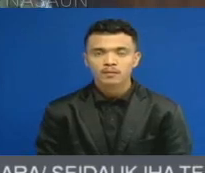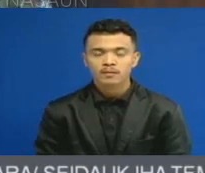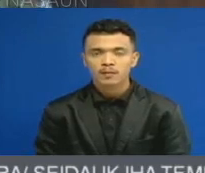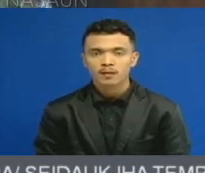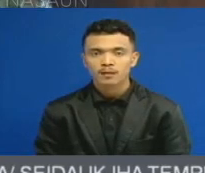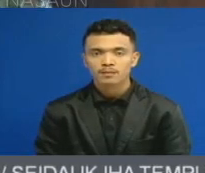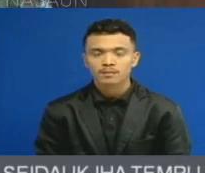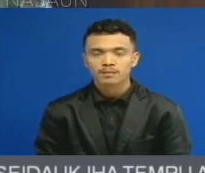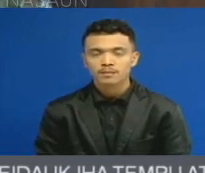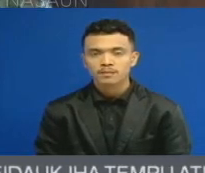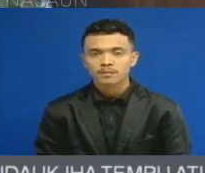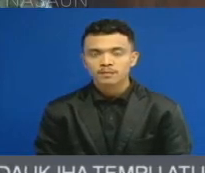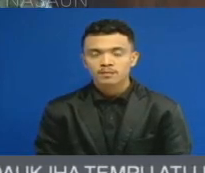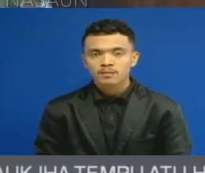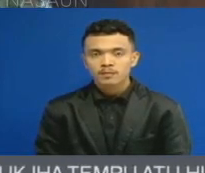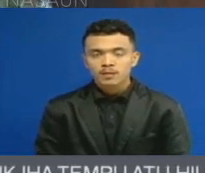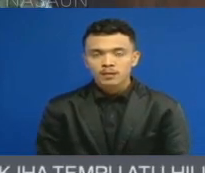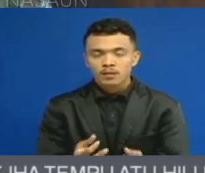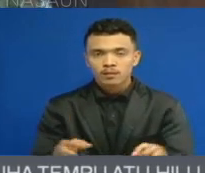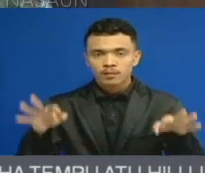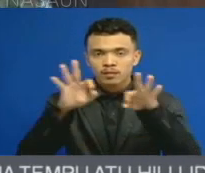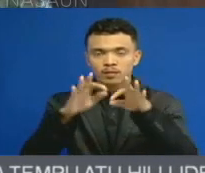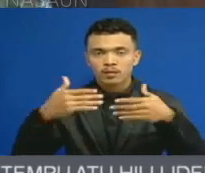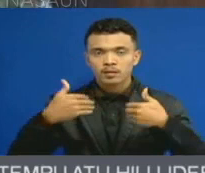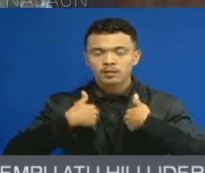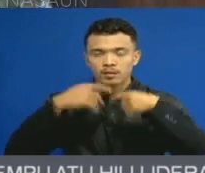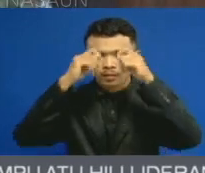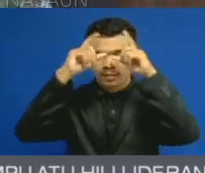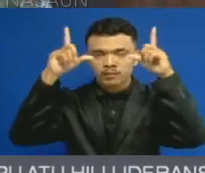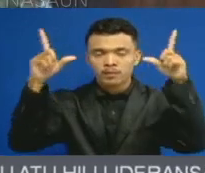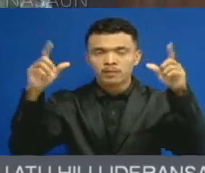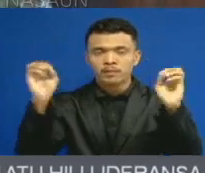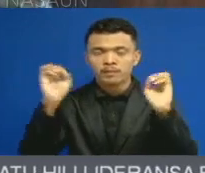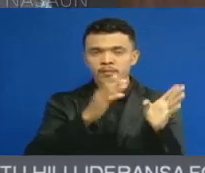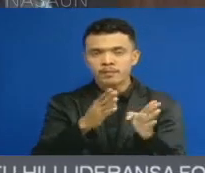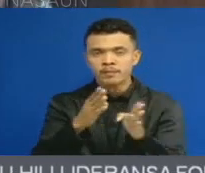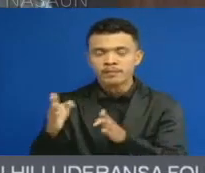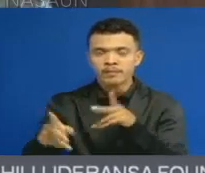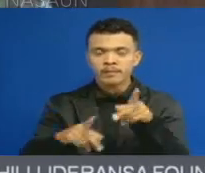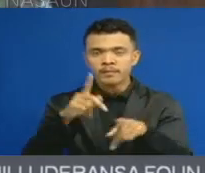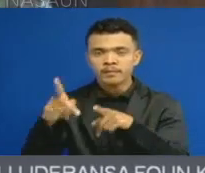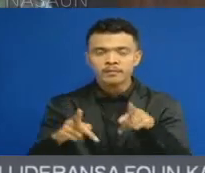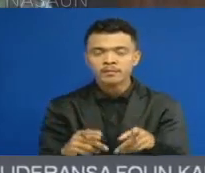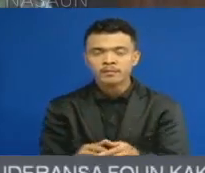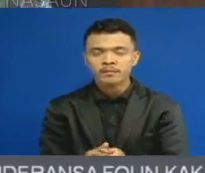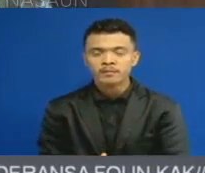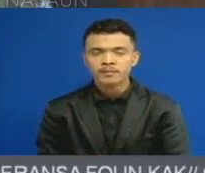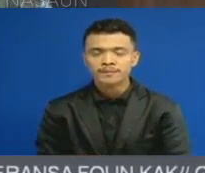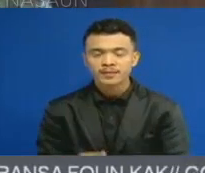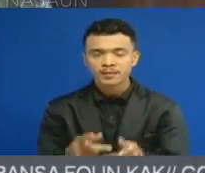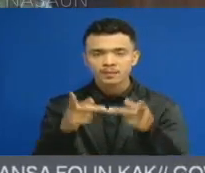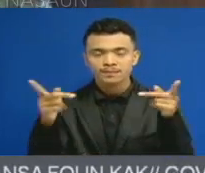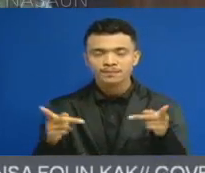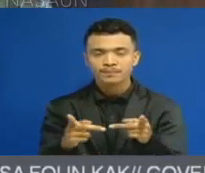a Coreia que até é importante ali o Timor, lá os deita te prepara, é uma, e nem, e não vai, e a Arzir